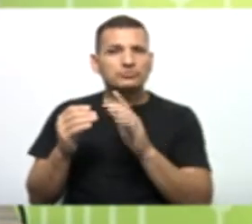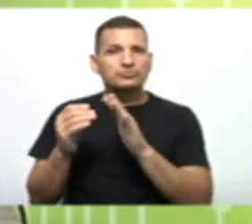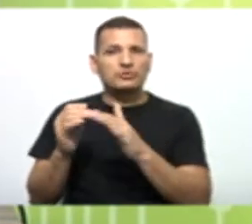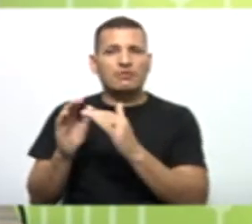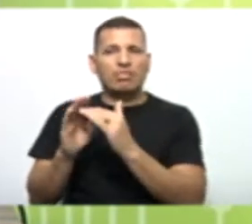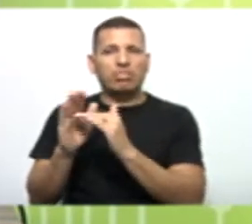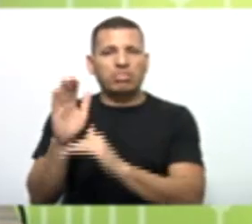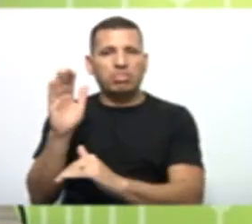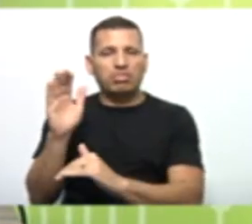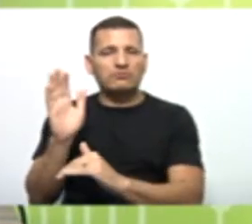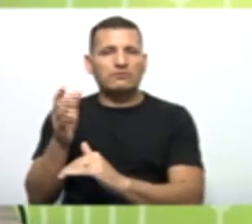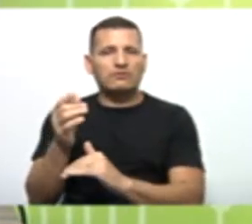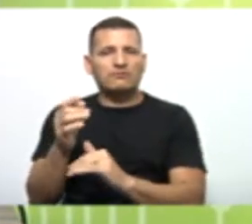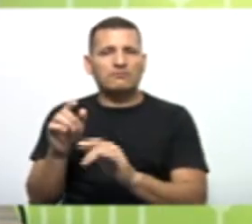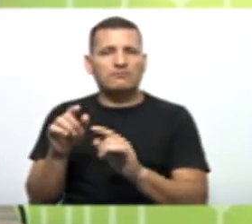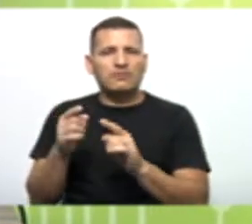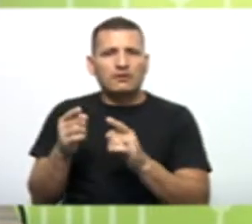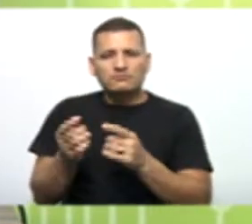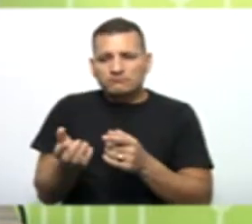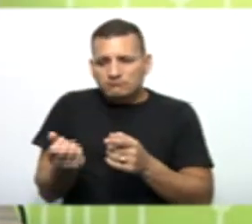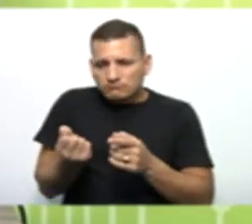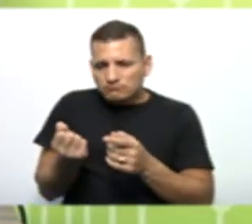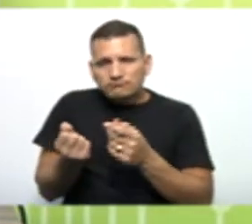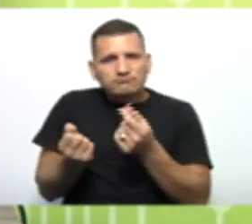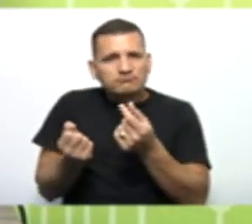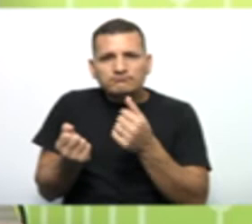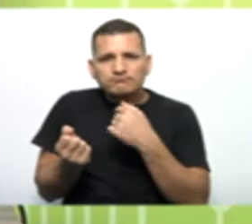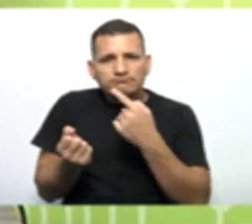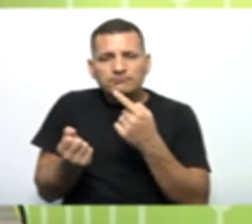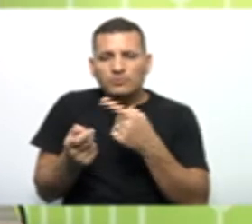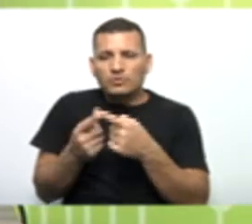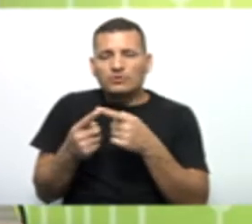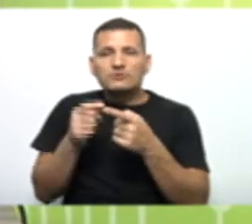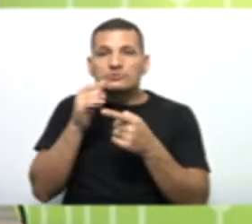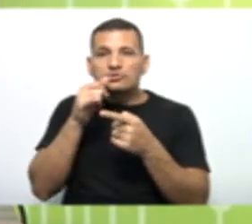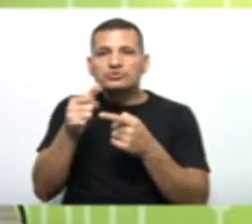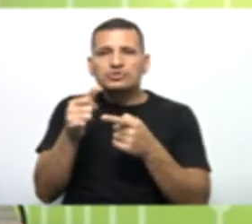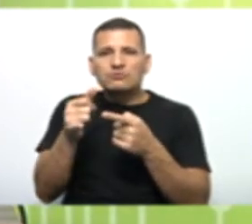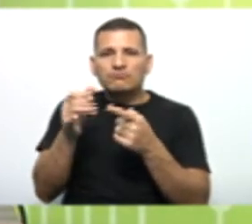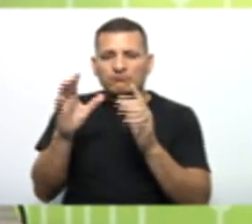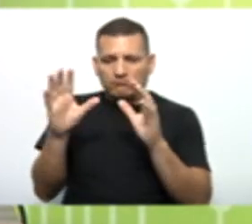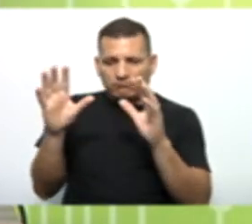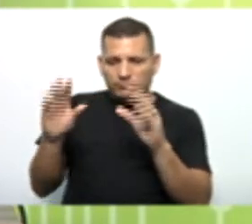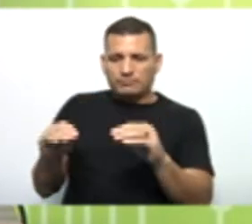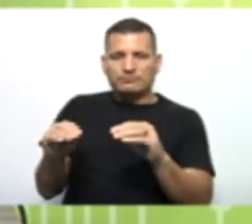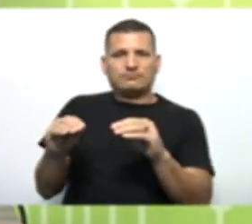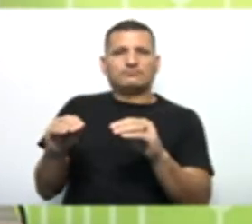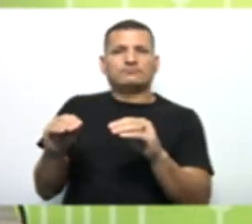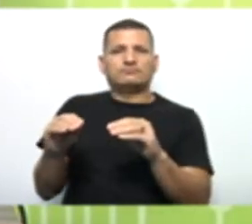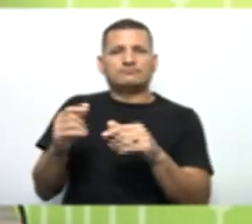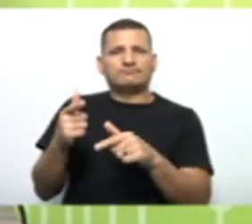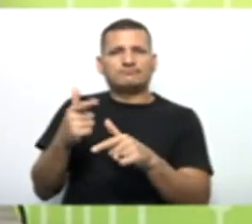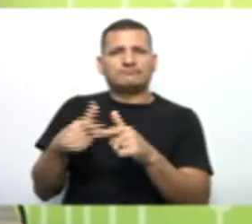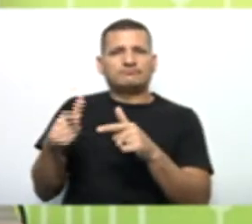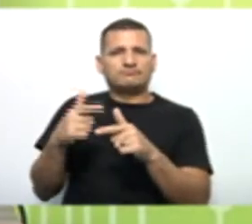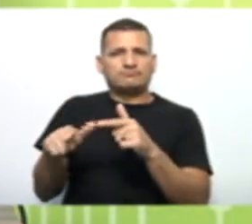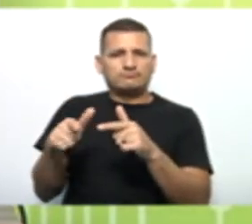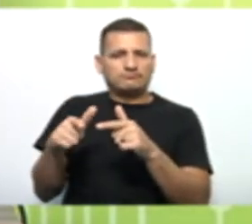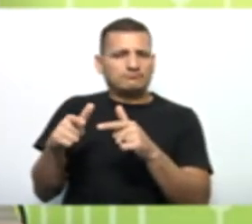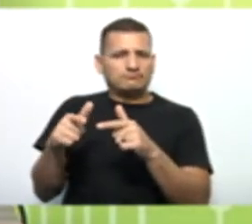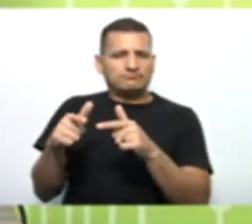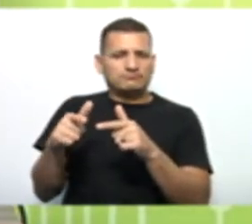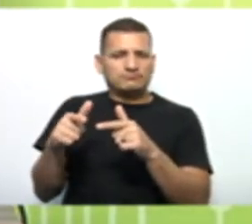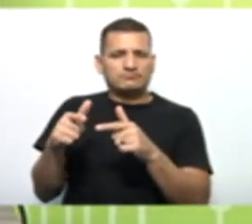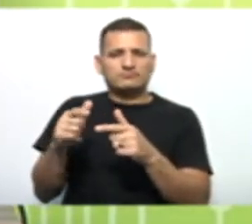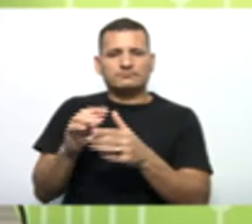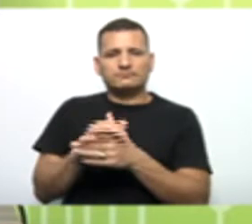dinheiro. Só que você não vai poder tirar o dinheiro porque a máquina deu algum problema, ou teve algum problema de energia ou coisa